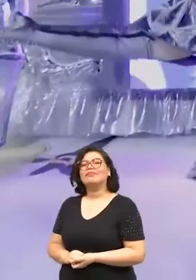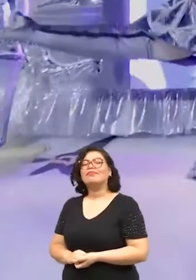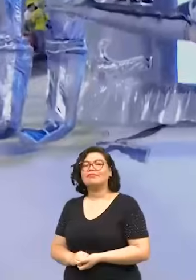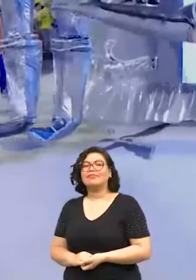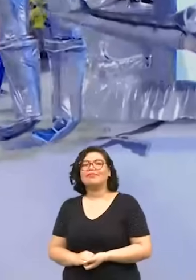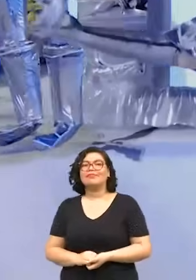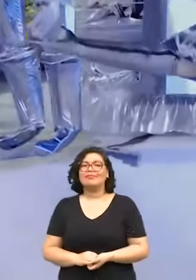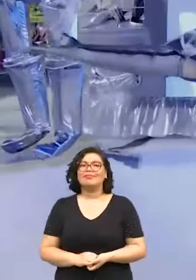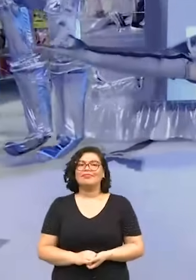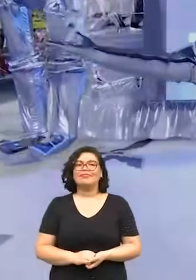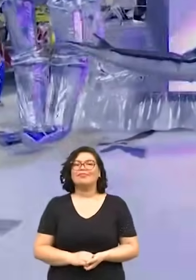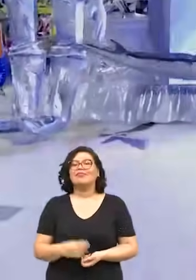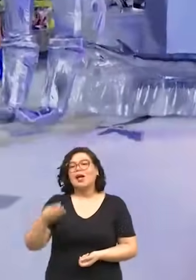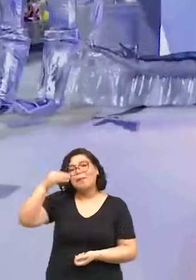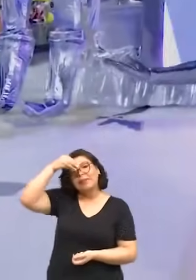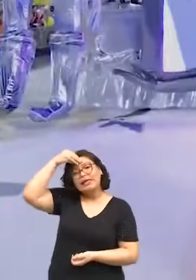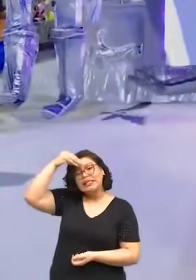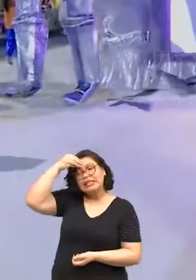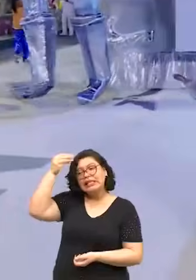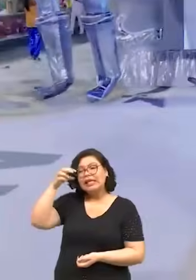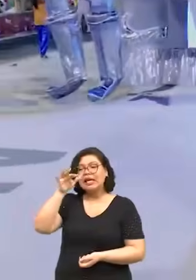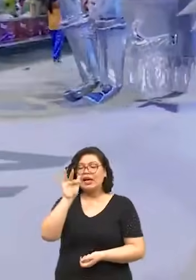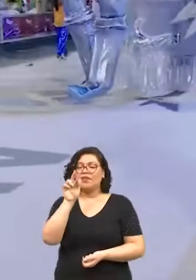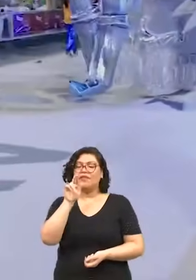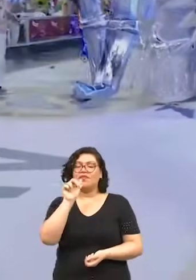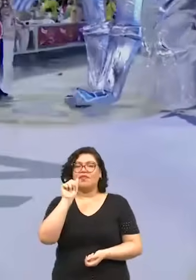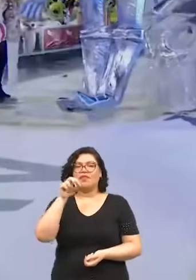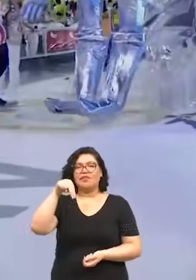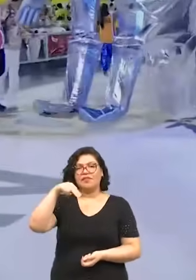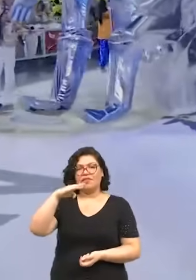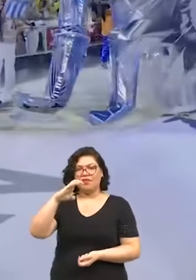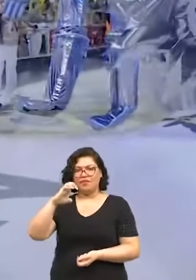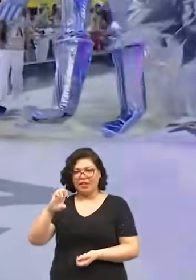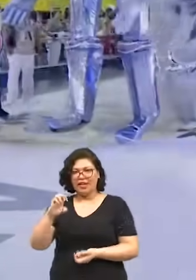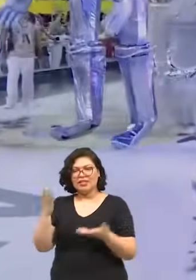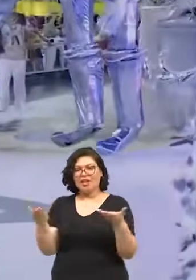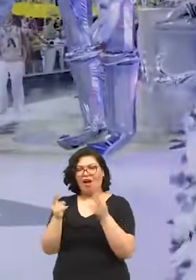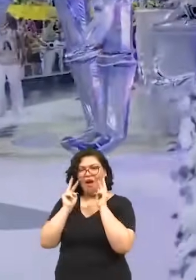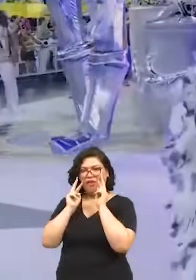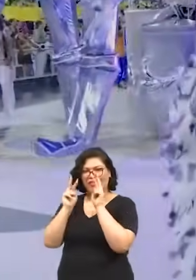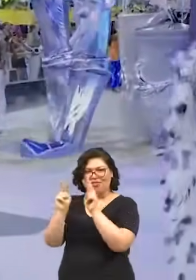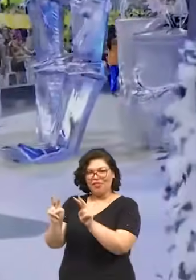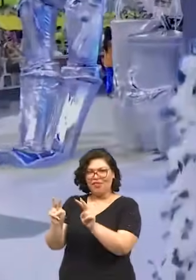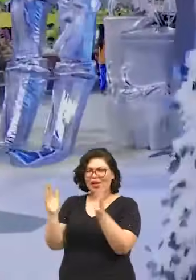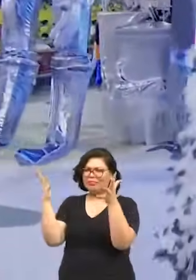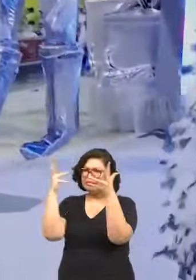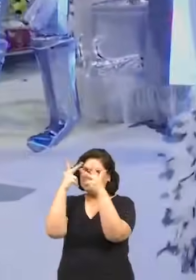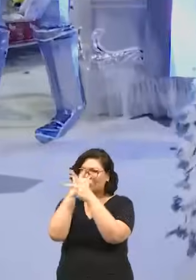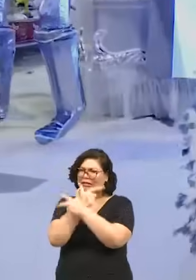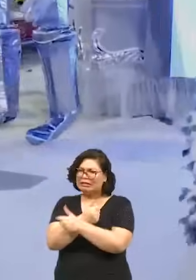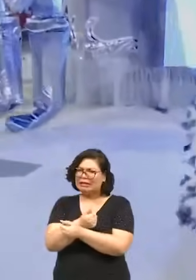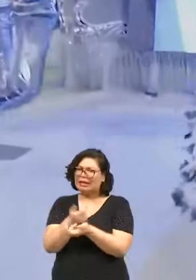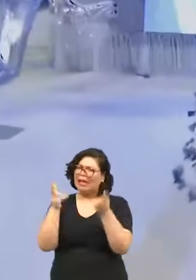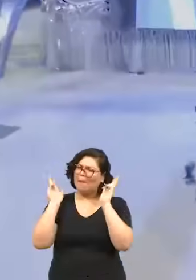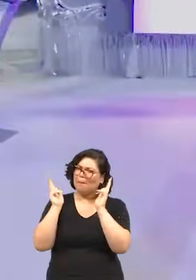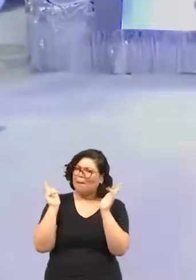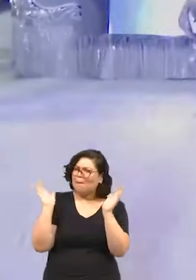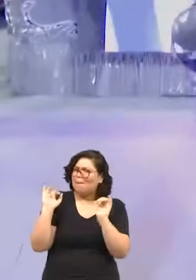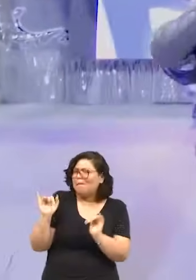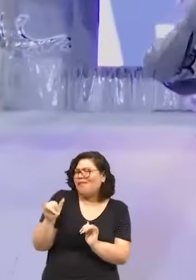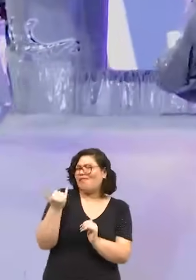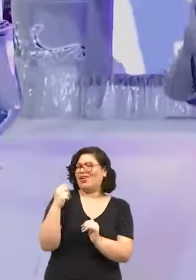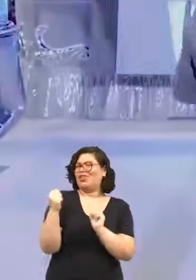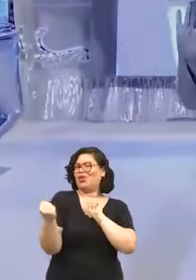Madrinha da Escola de Samba, Franci Carvalho, agora em destaque para você. Belíssima imagem, curte com a gente. A TV A Crítica te dá